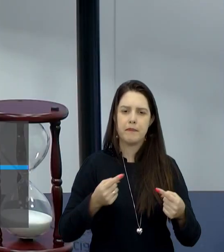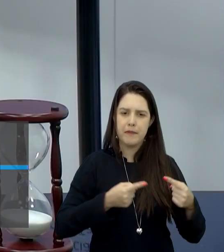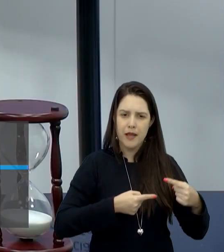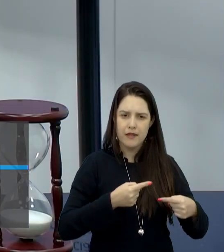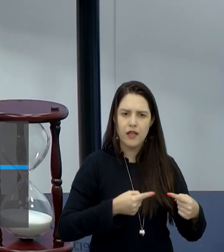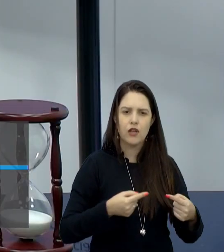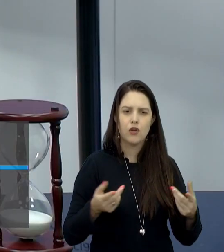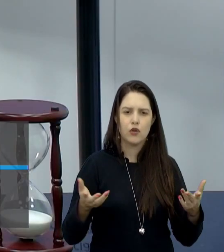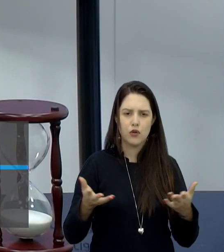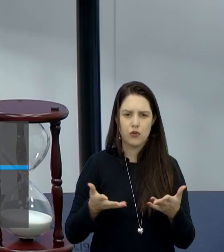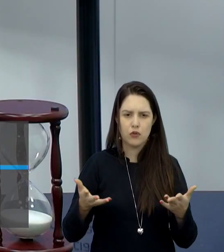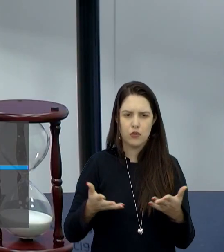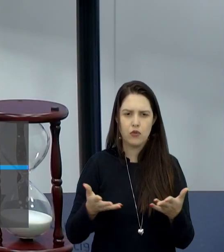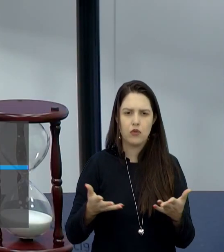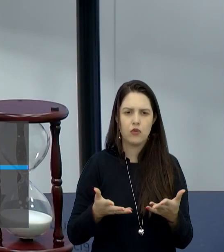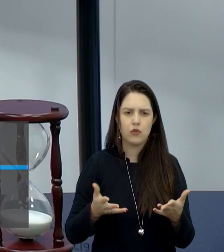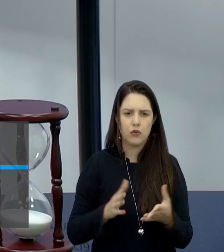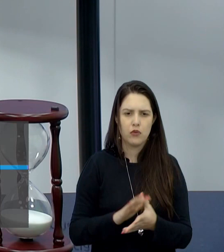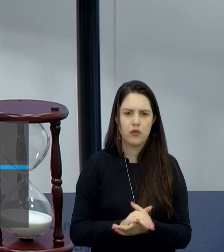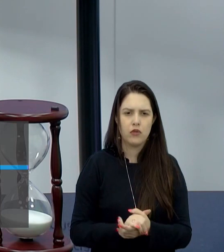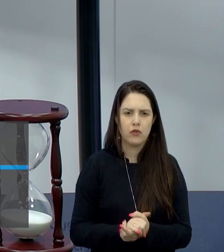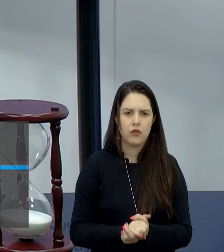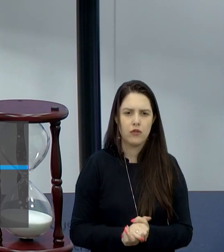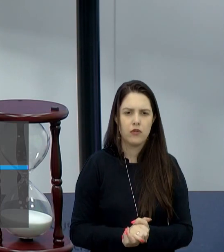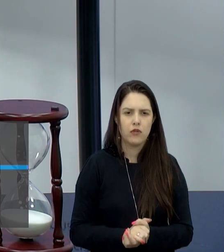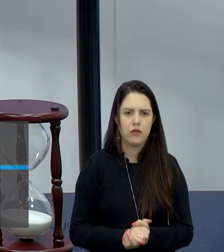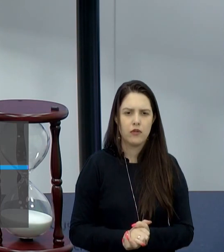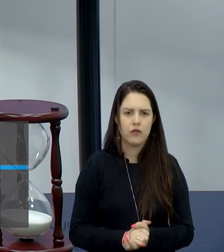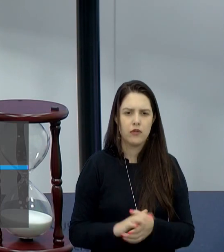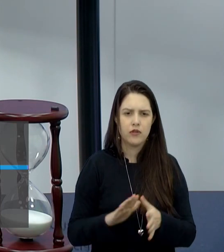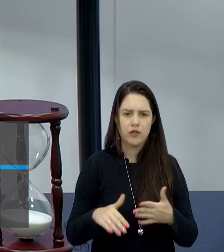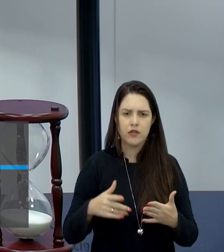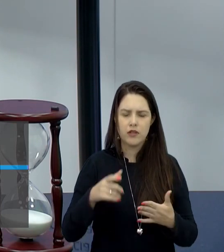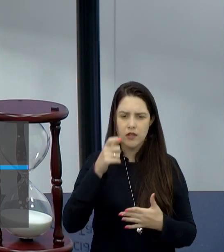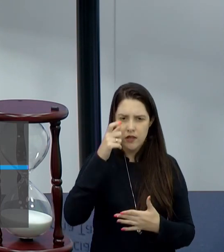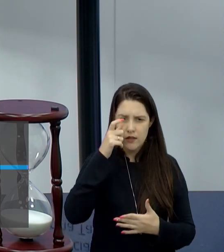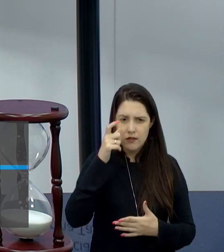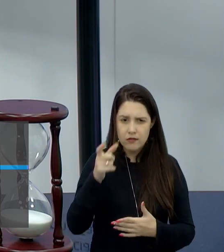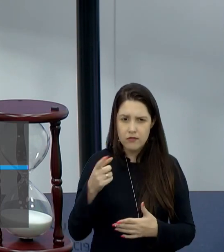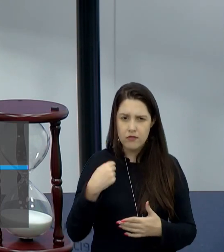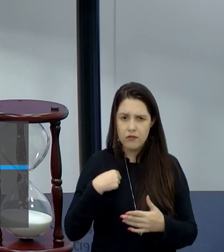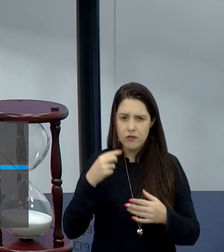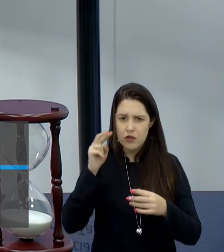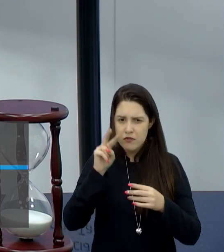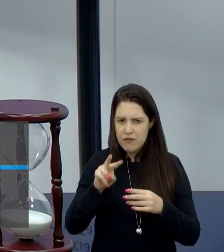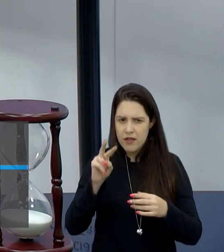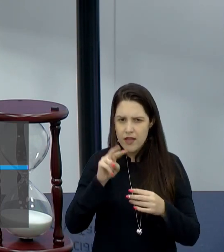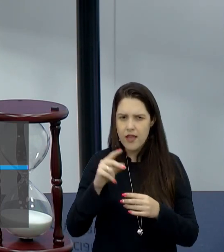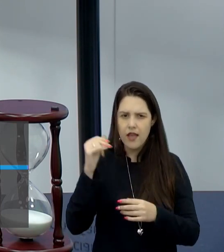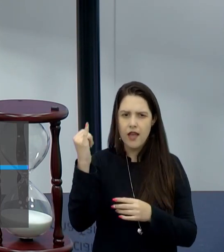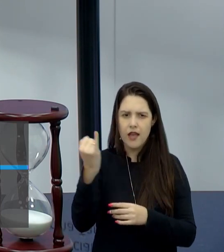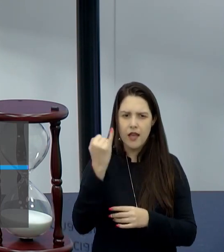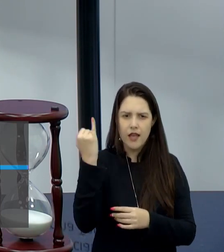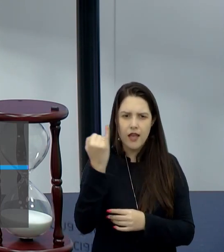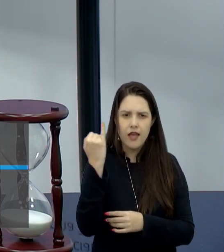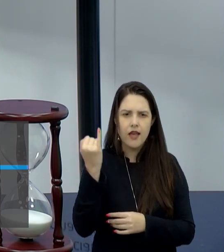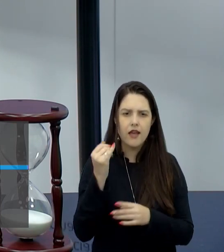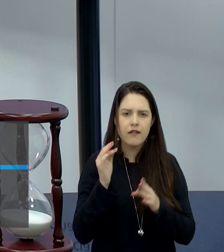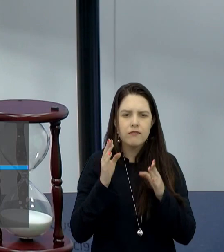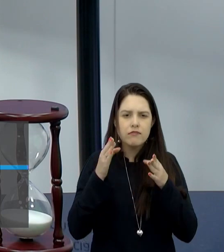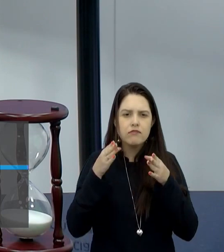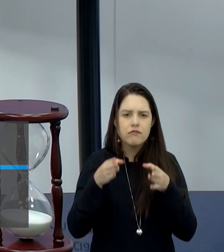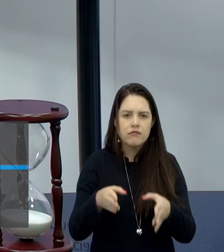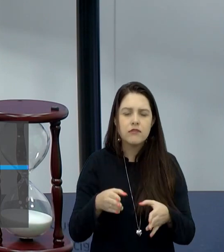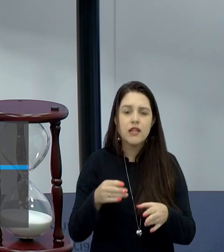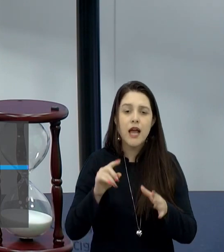hoje menos, mas ainda continua aparecendo. Ainda continua, né, Pro? Sim. E aí é muito interessante, a gente começa a ver como que é importante, né, estudar história, né? Eu acho que